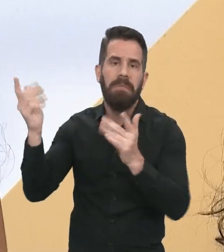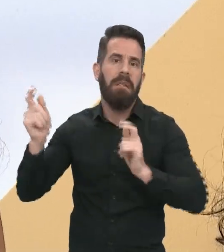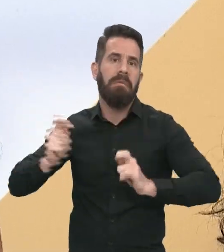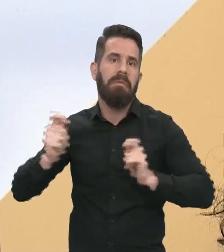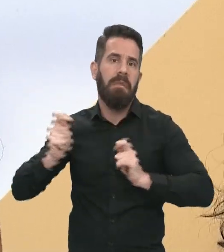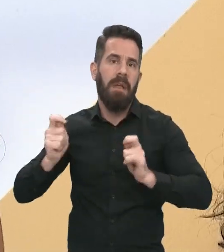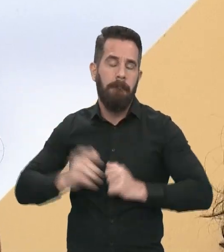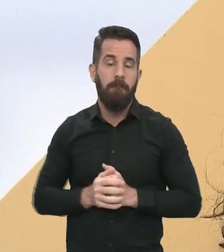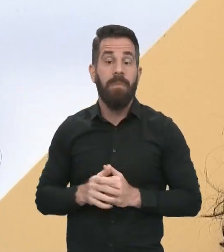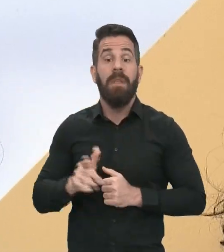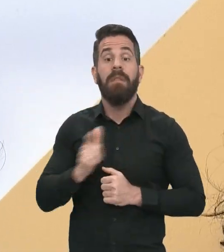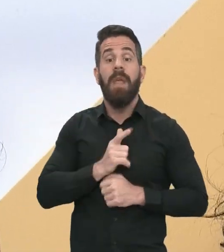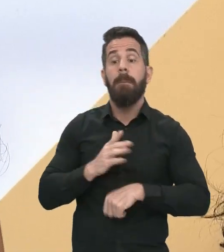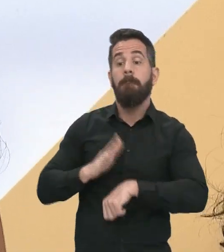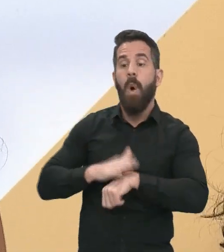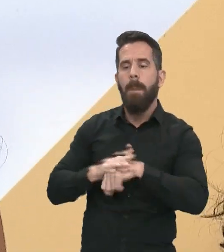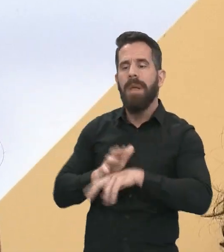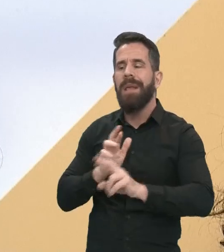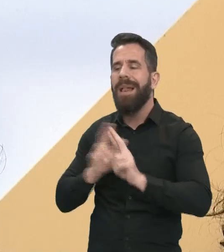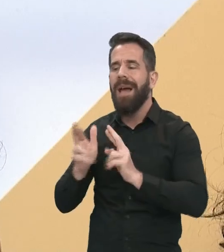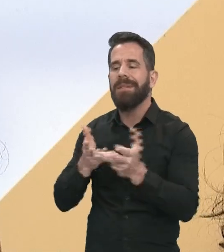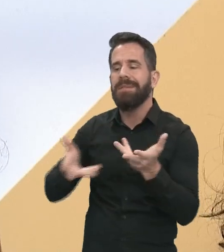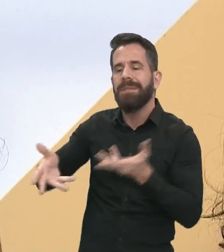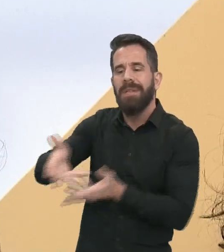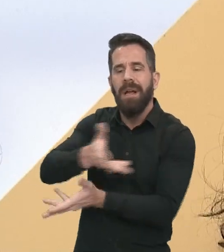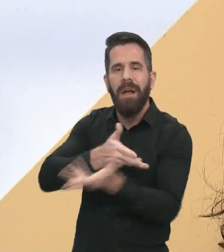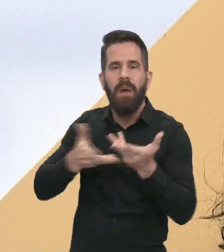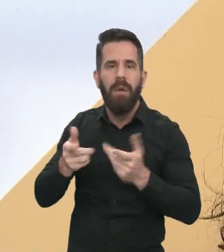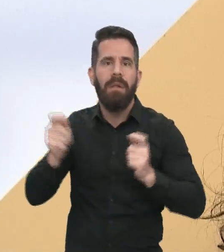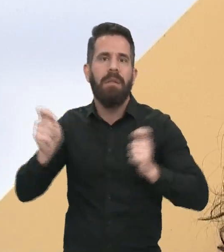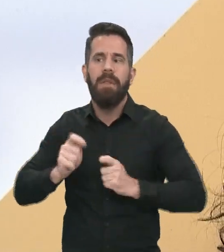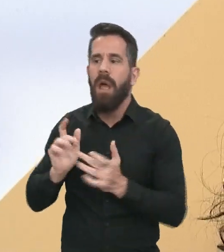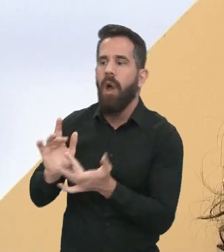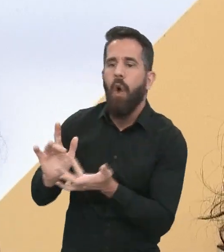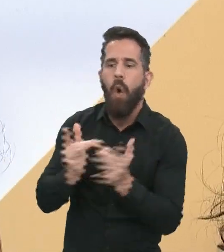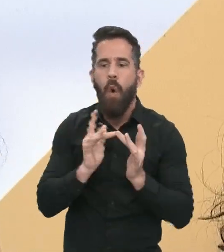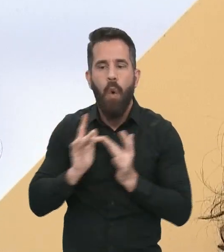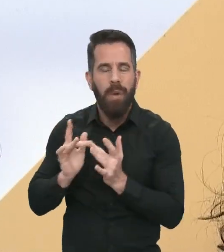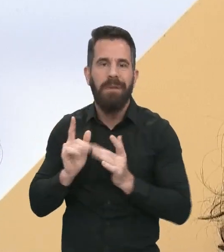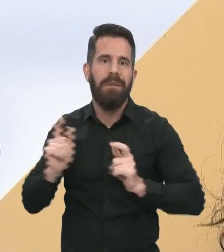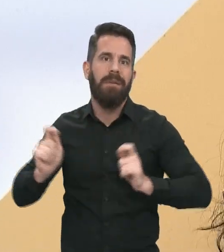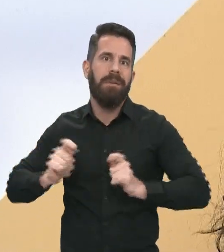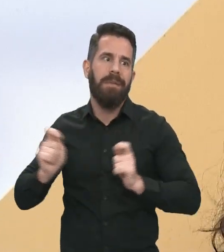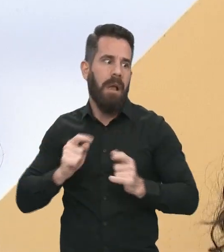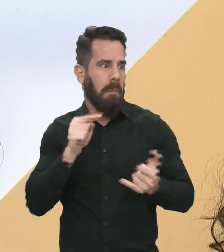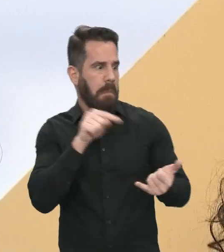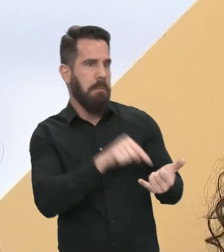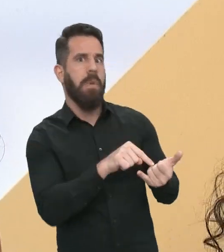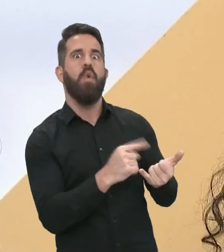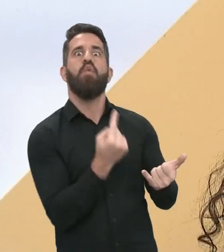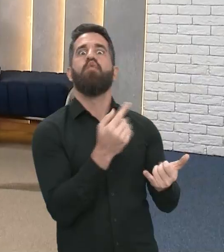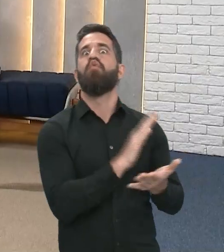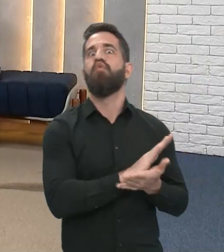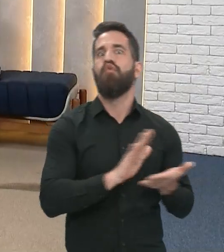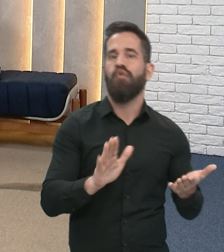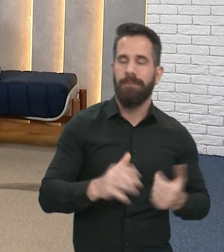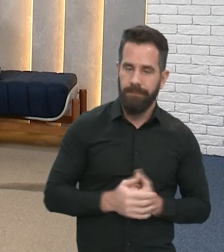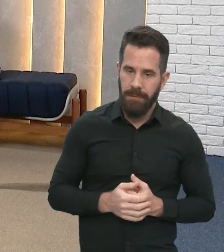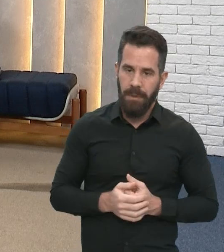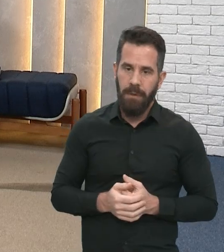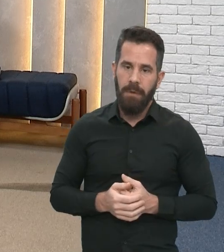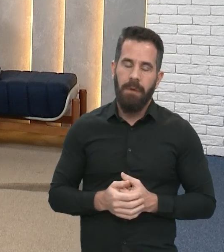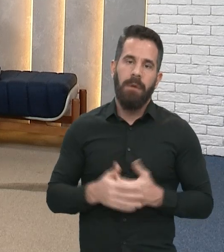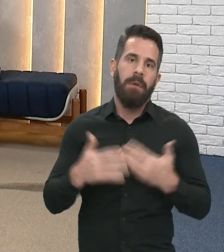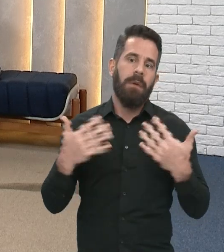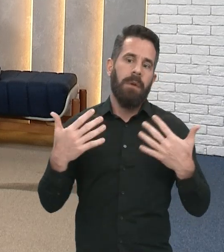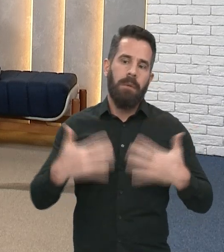possa ter relações sociais, que ela possa ter contato com outras coisas para além do que ela vê ali na tela. Isso a gente poderia estender até sobre